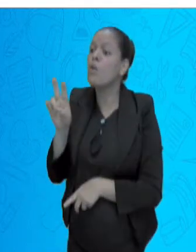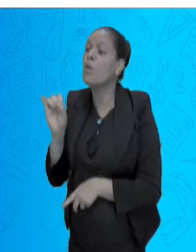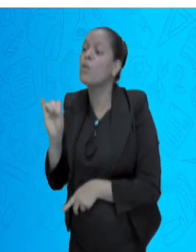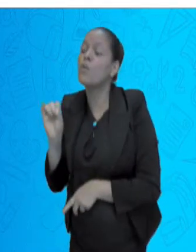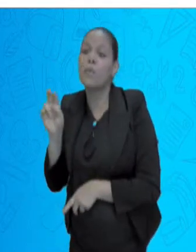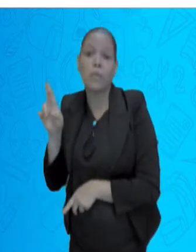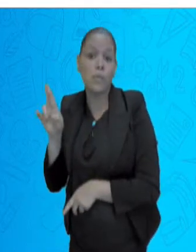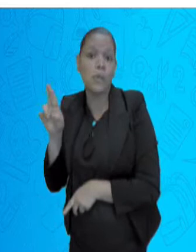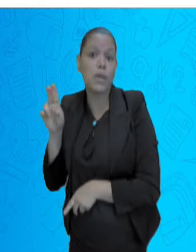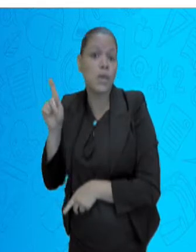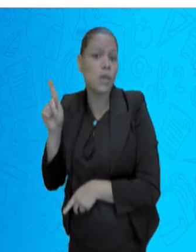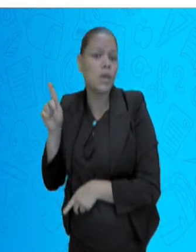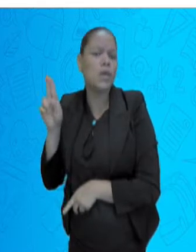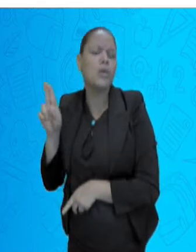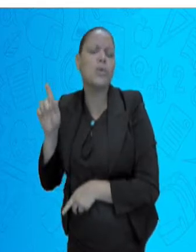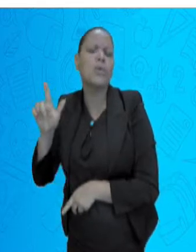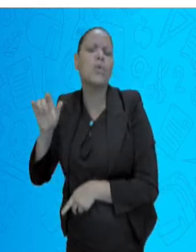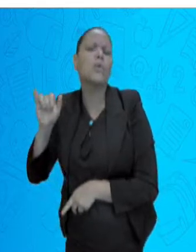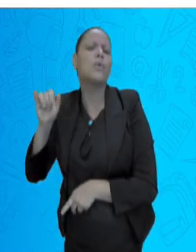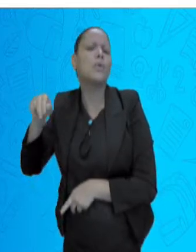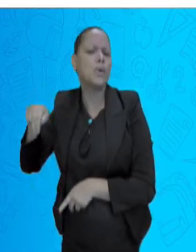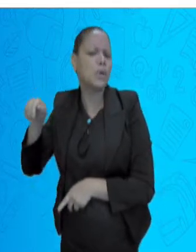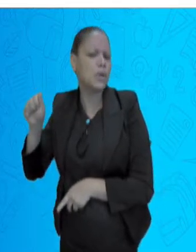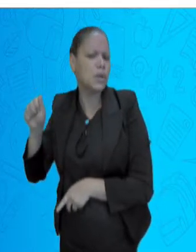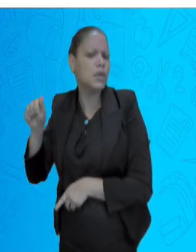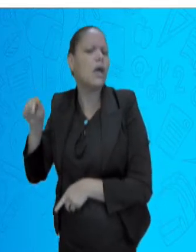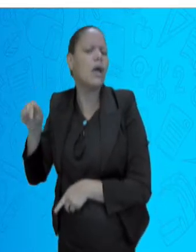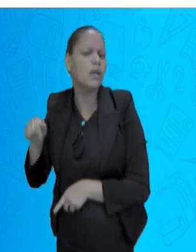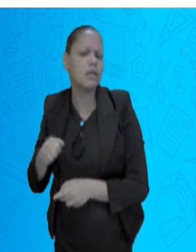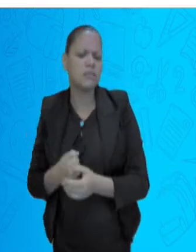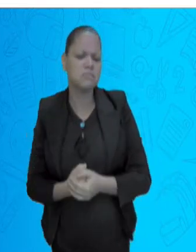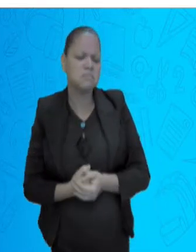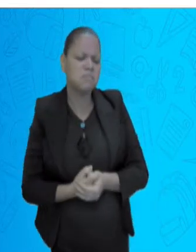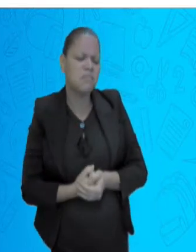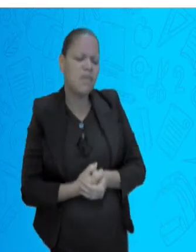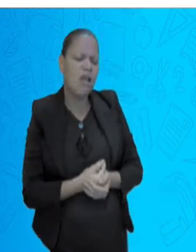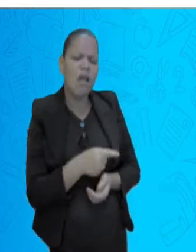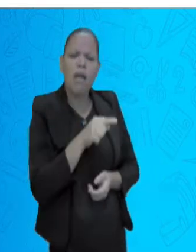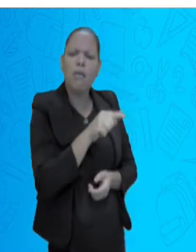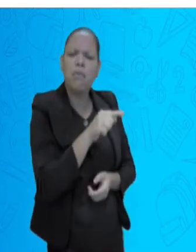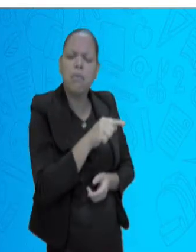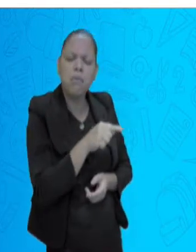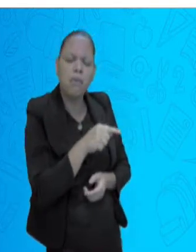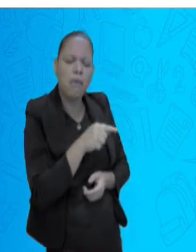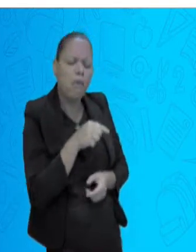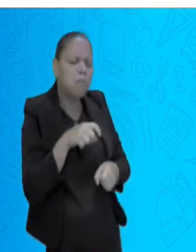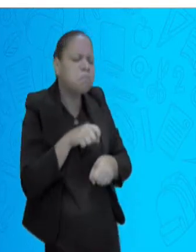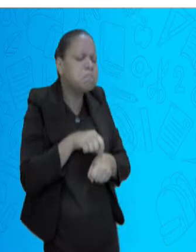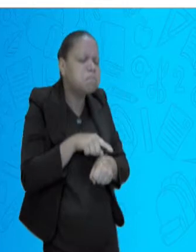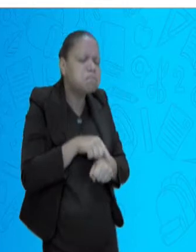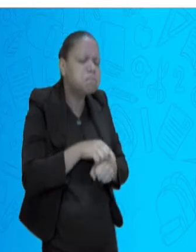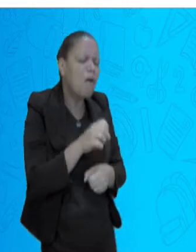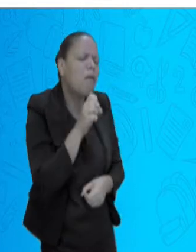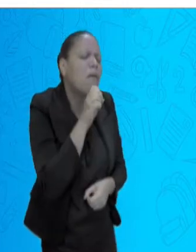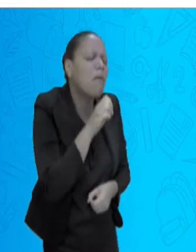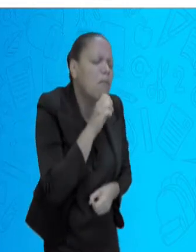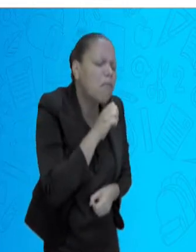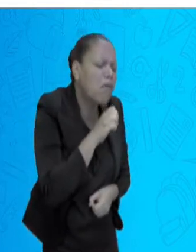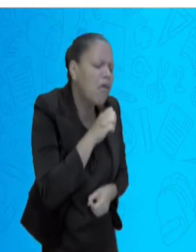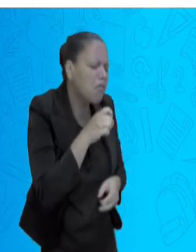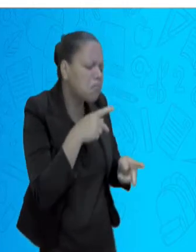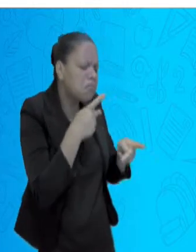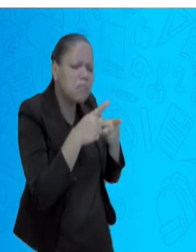formigueiro. Serafina, a formiga mais velha, dizia: "Não sei por que foi acontecer